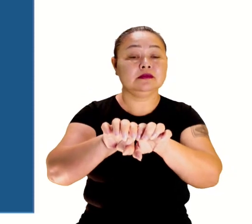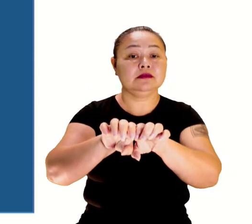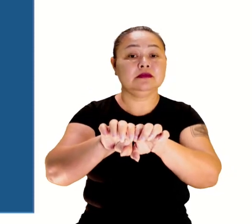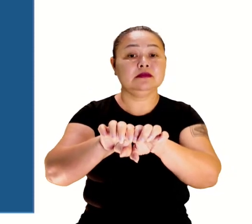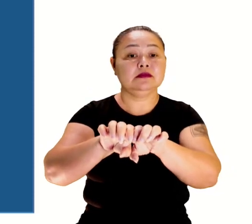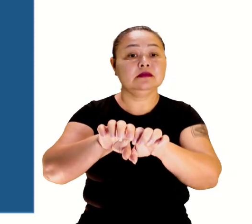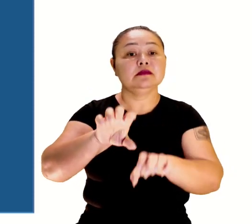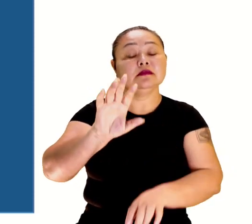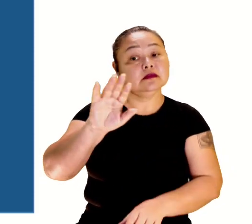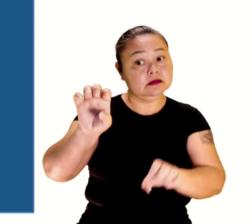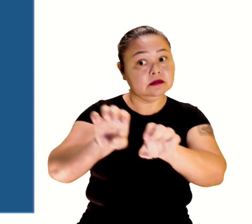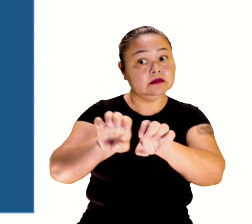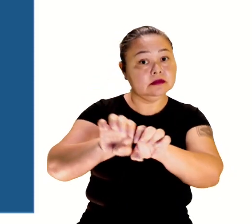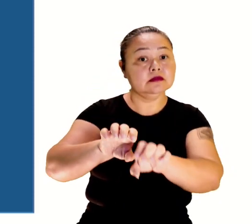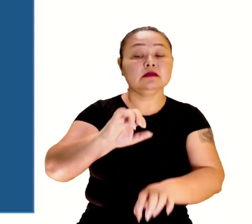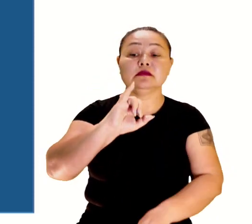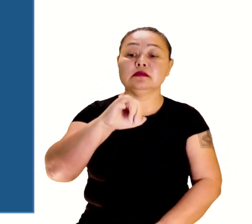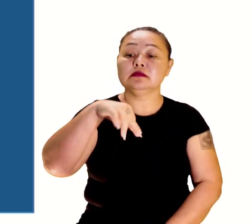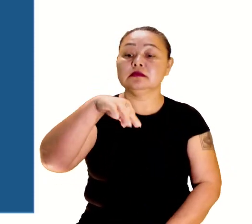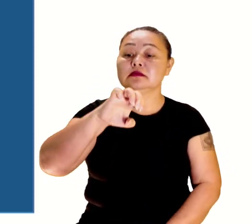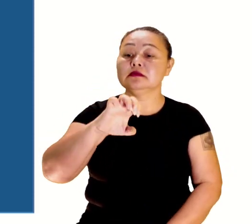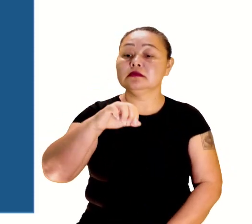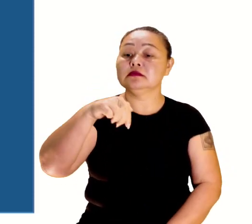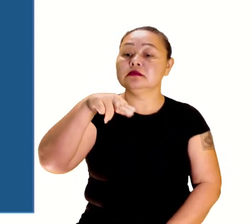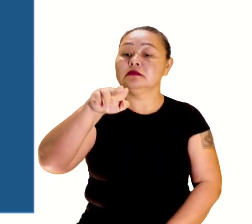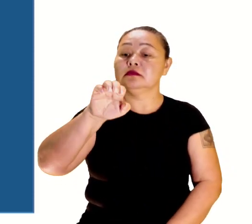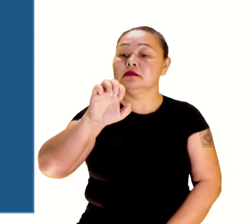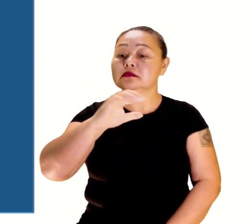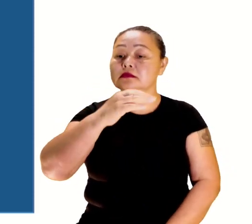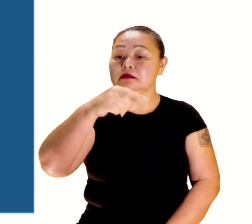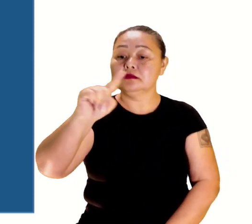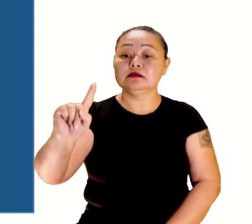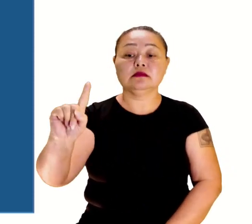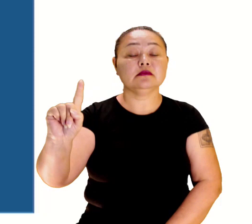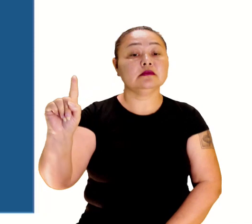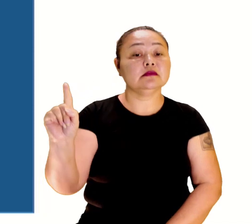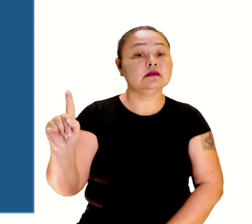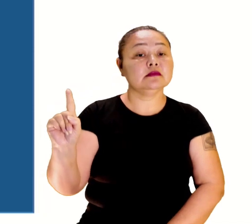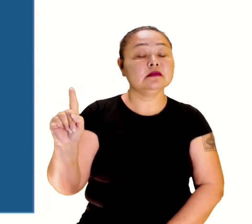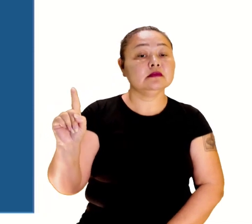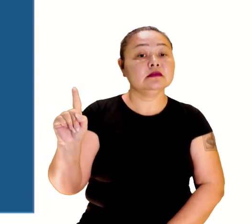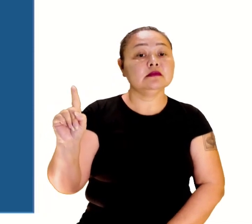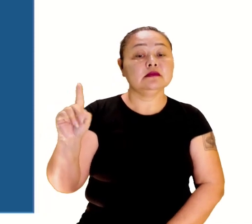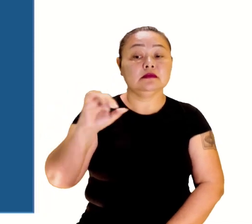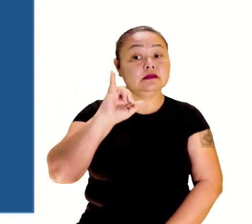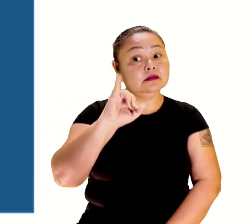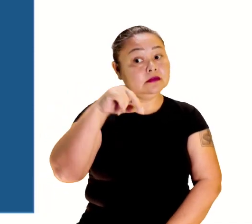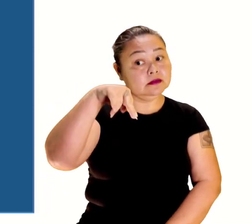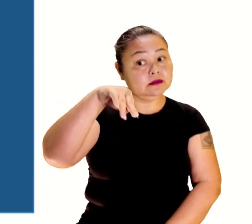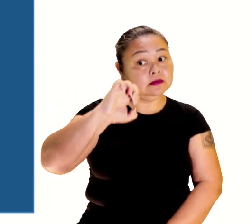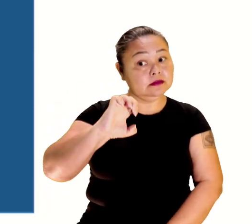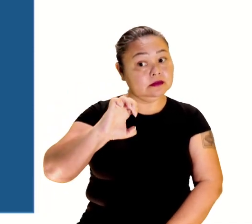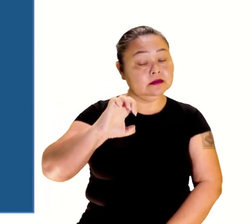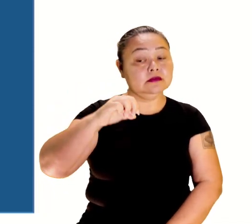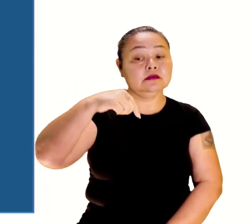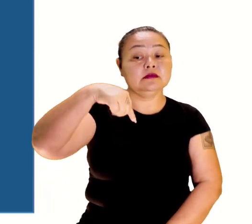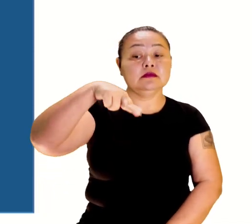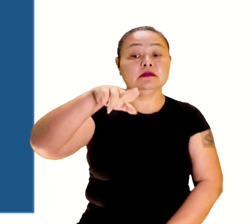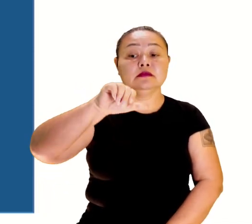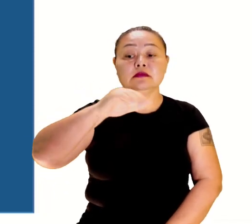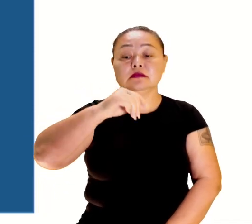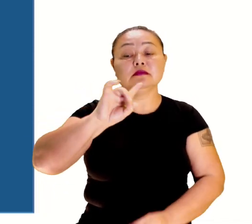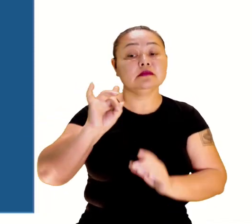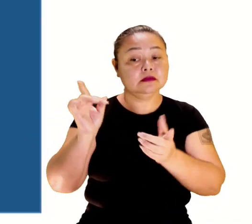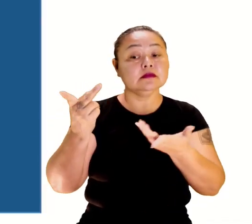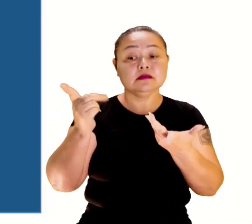Aqui está a equação, tá? Mas é uma inequação. Aqui nós temos uma inequação. Foi erro de